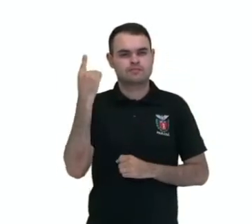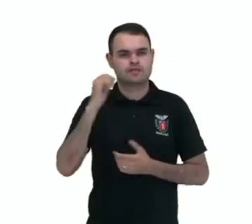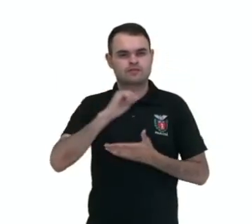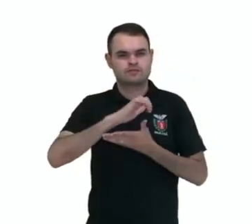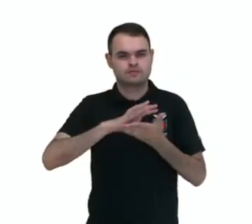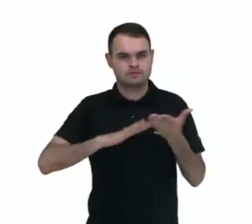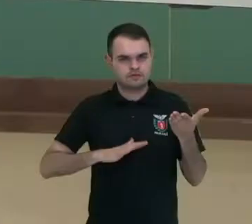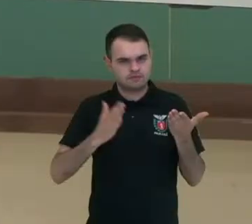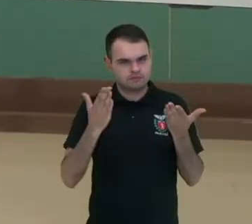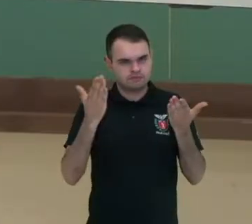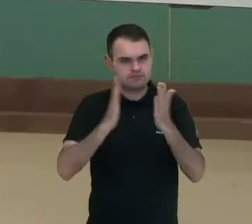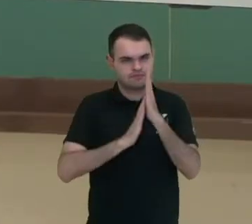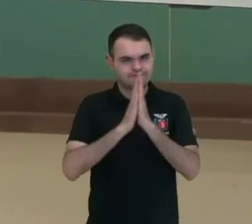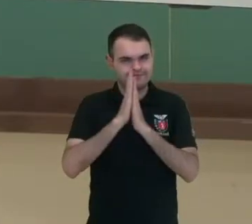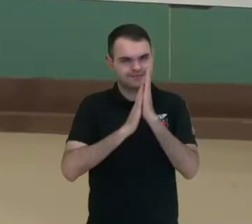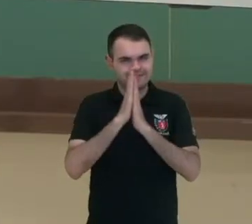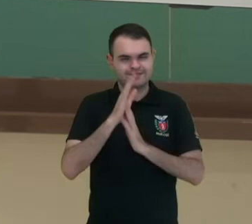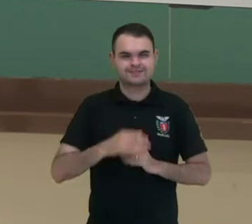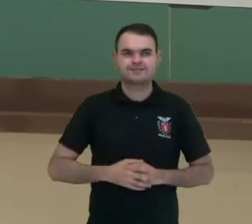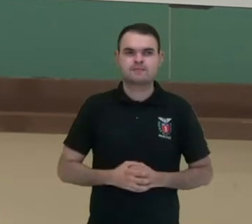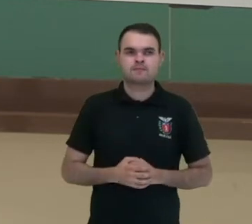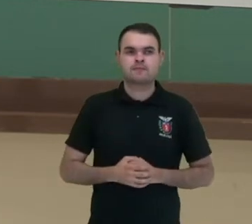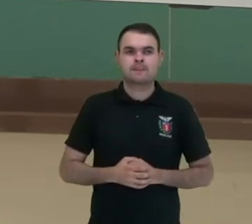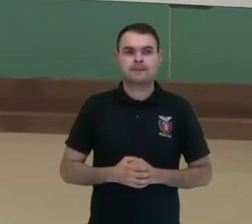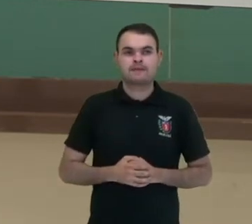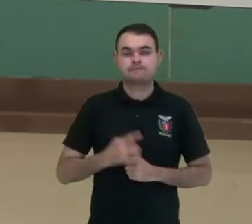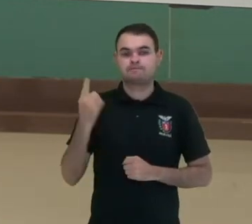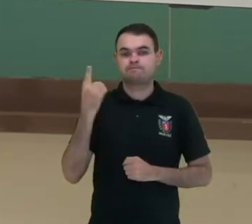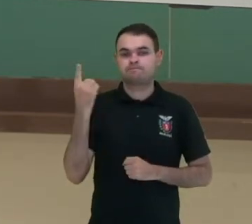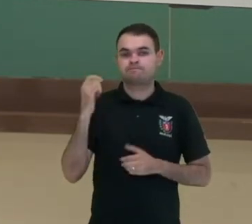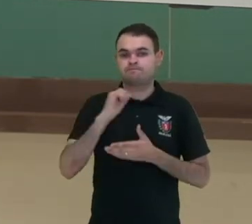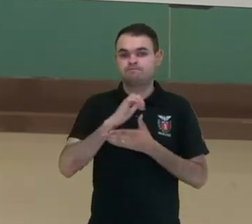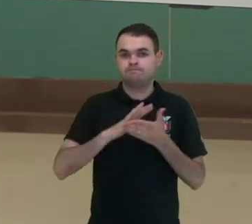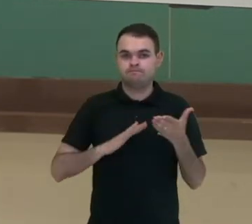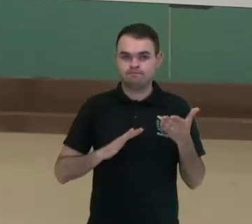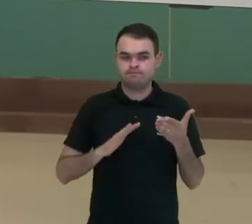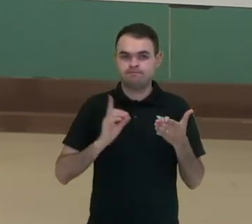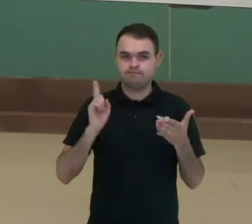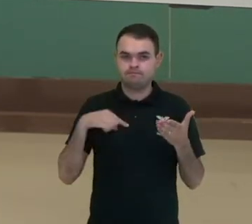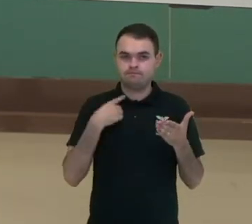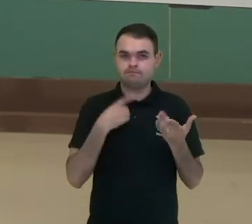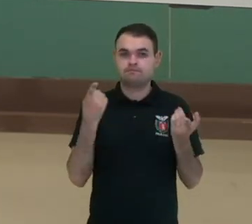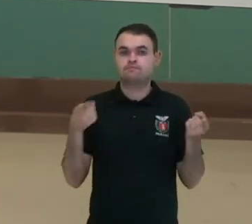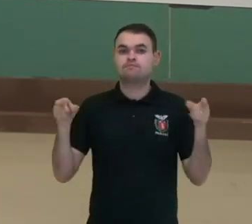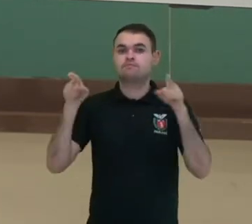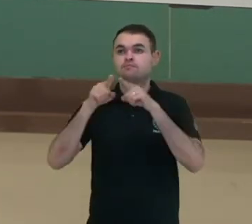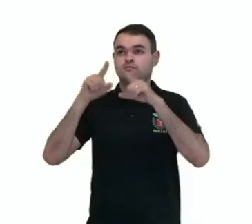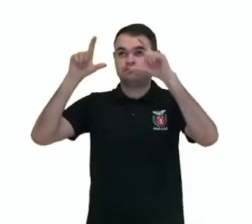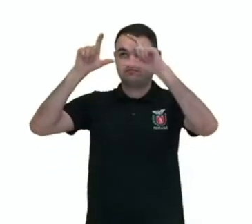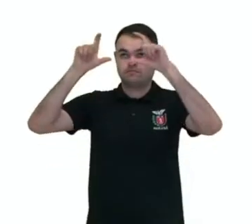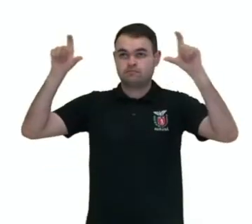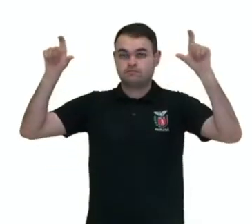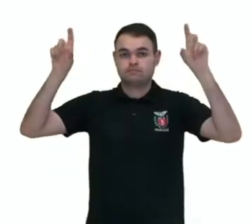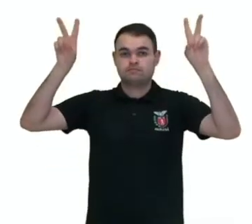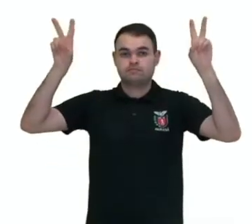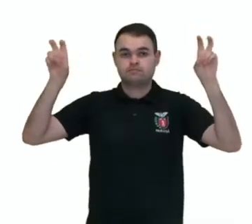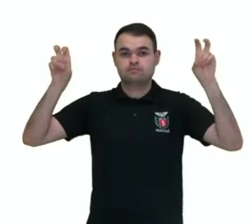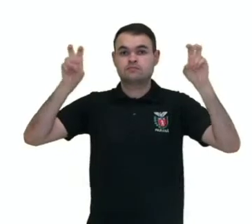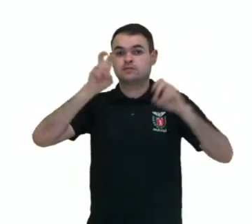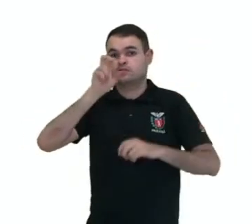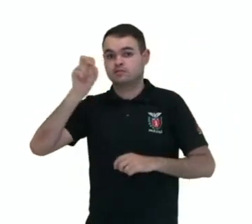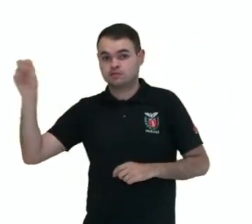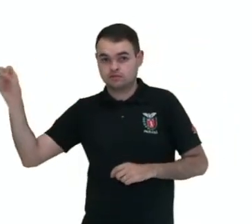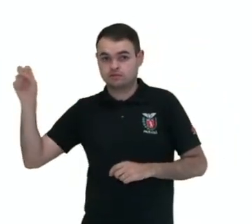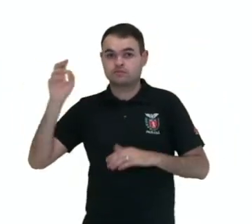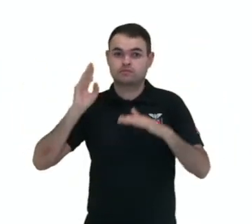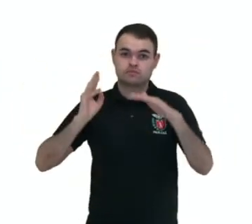atividade, então, para a gente aquecer, tá? Então, na primeira atividade, a gente retoma a manchete dessa notícia, né, que diz assim: 500